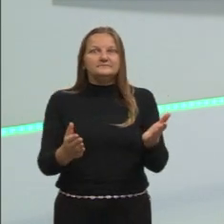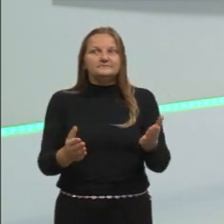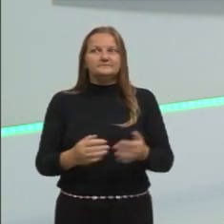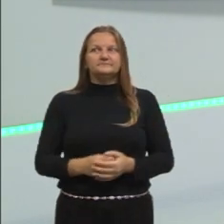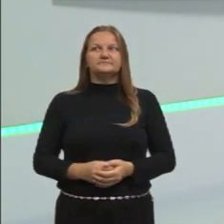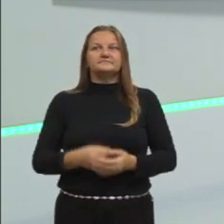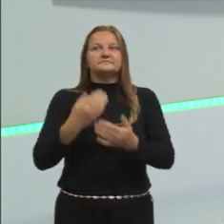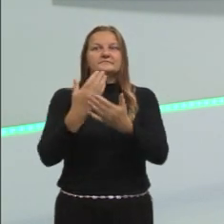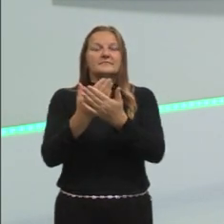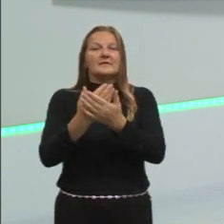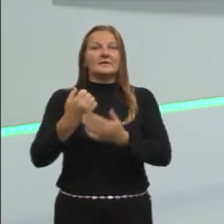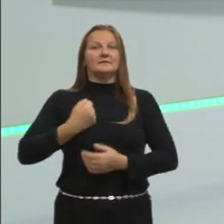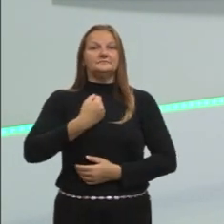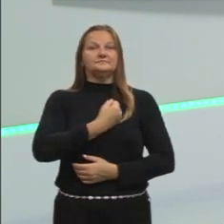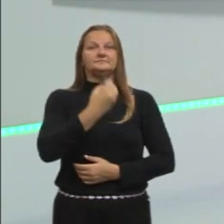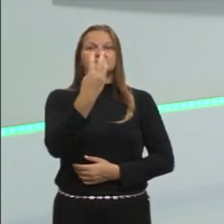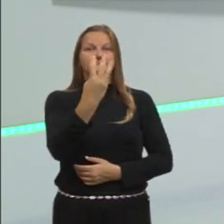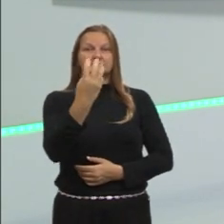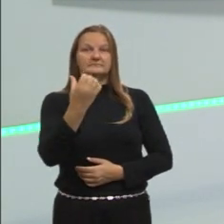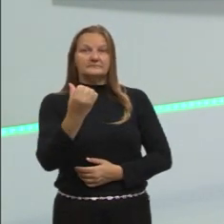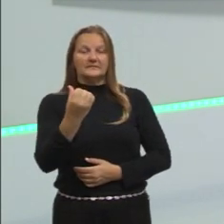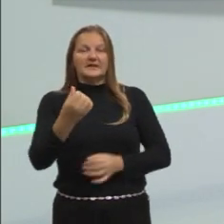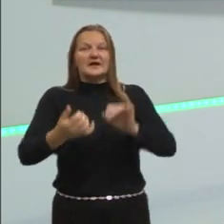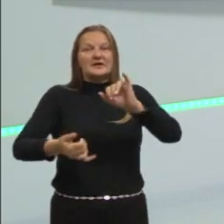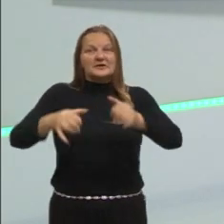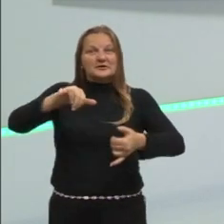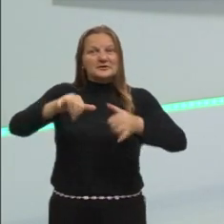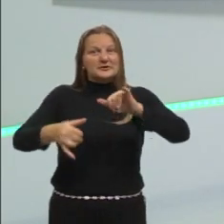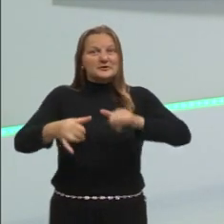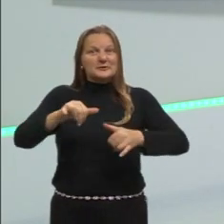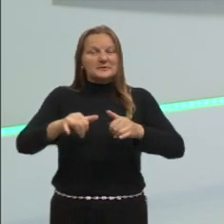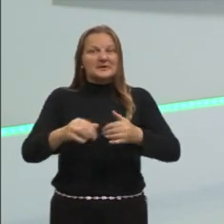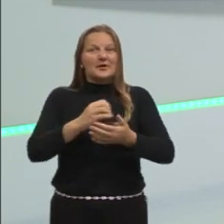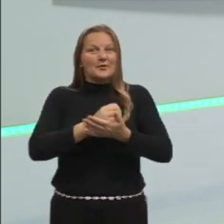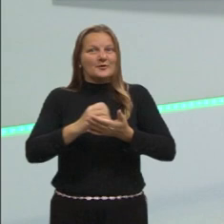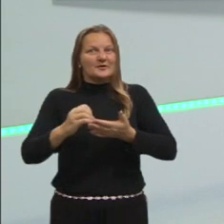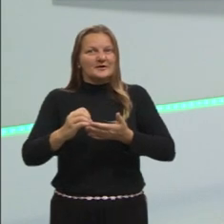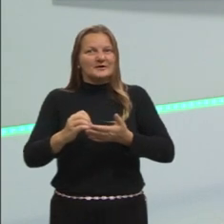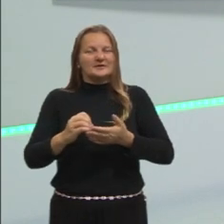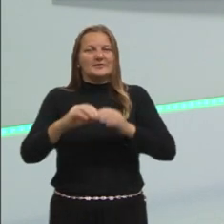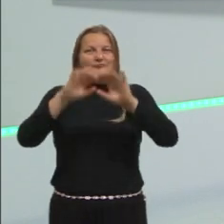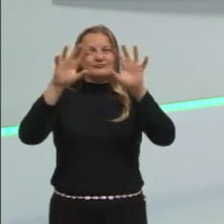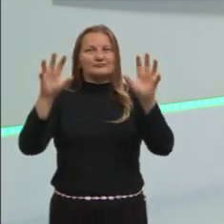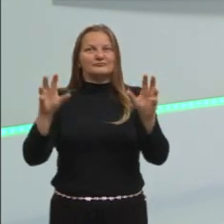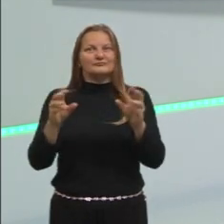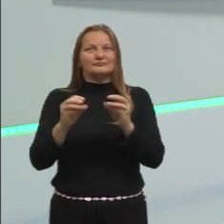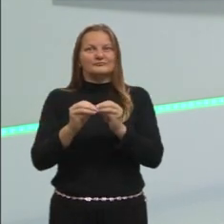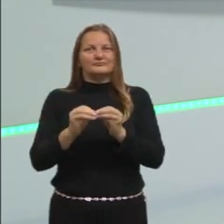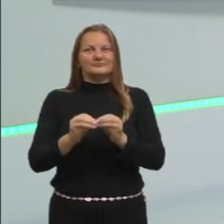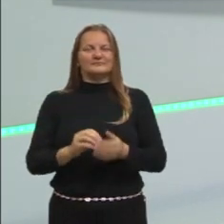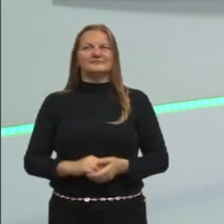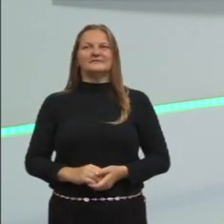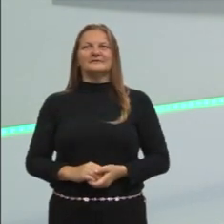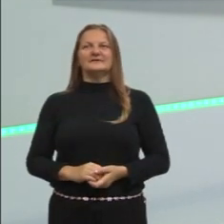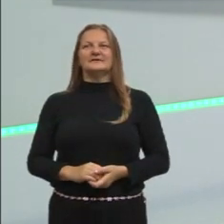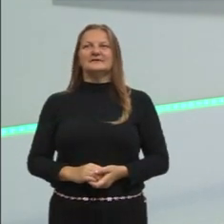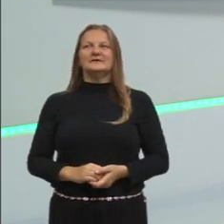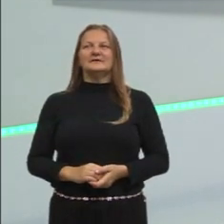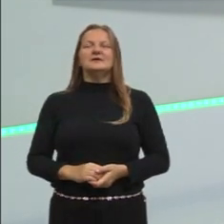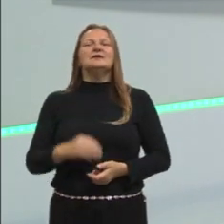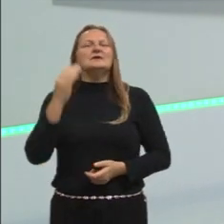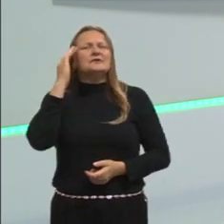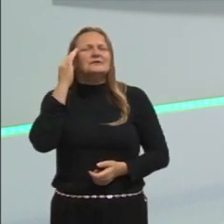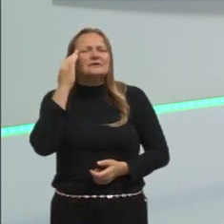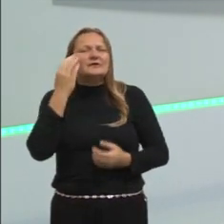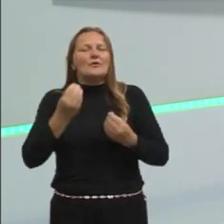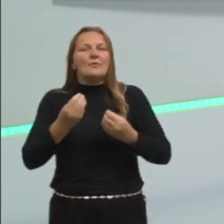36 de química né encerrando aí as aulas de Química Orgânica aula 12 de química orgânica e nós vamos entender um